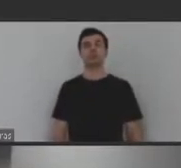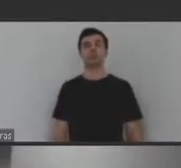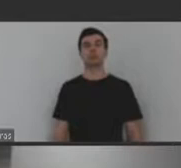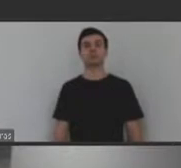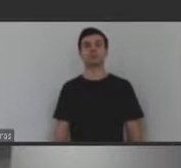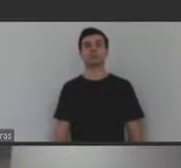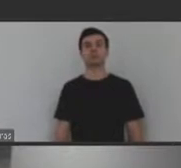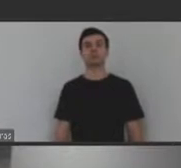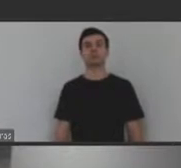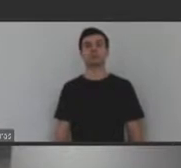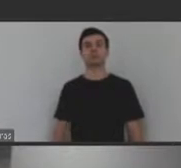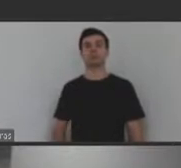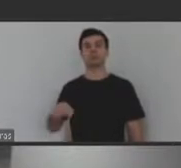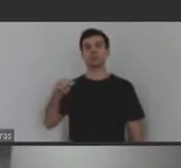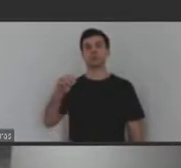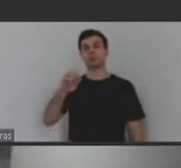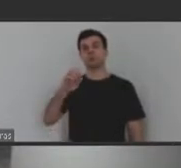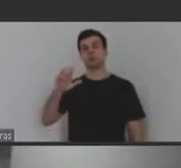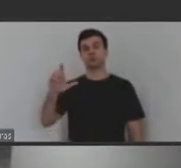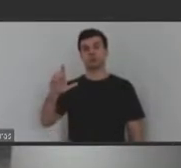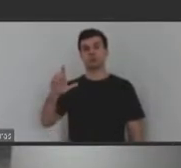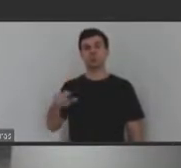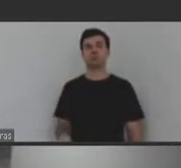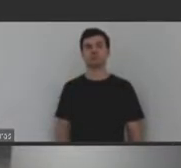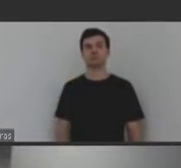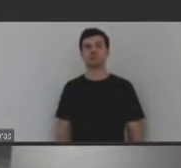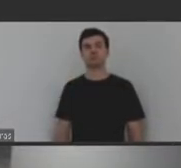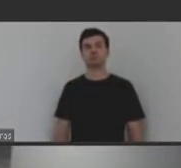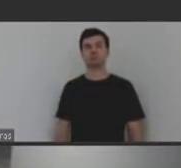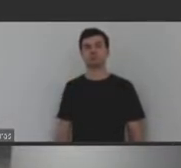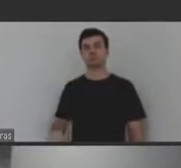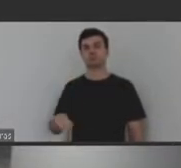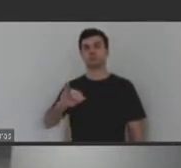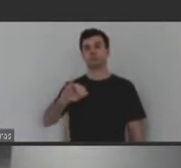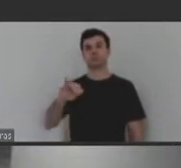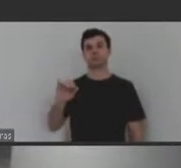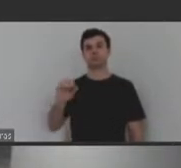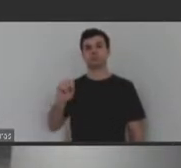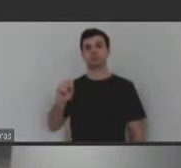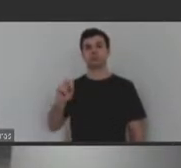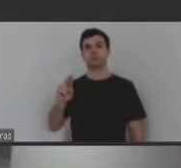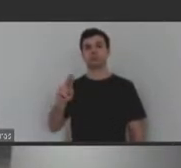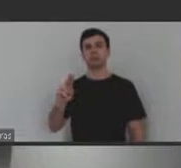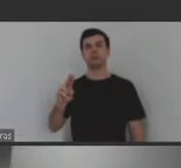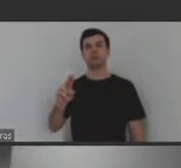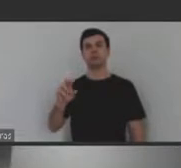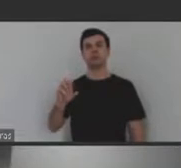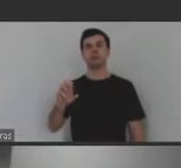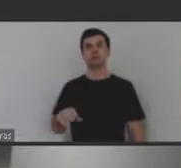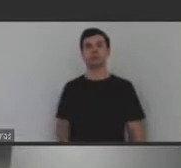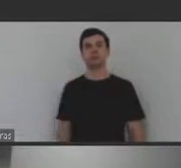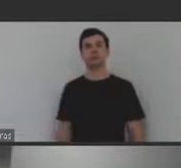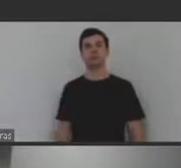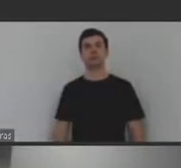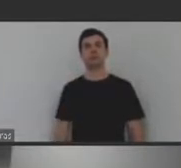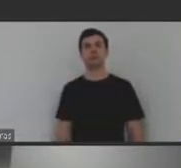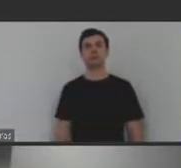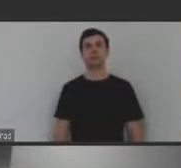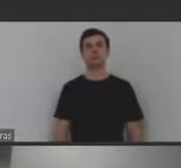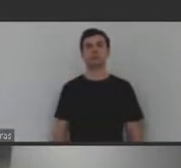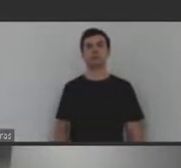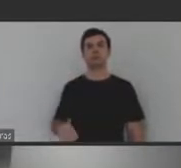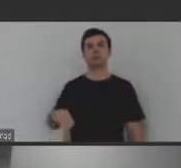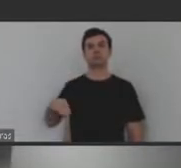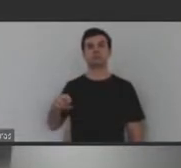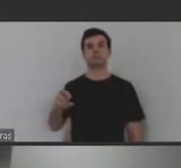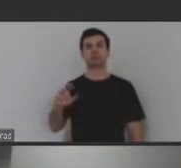Joel Cardoso. Presente. Josué presente. Cardoso. Presente. Márcio Brianês.